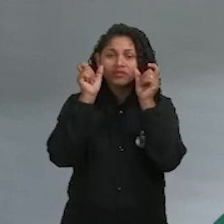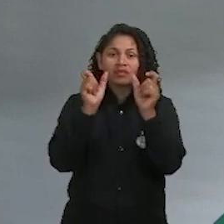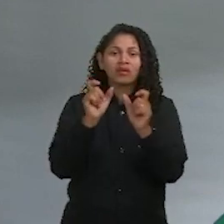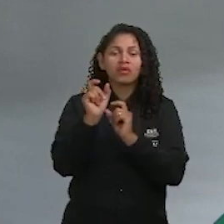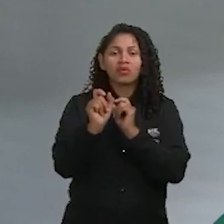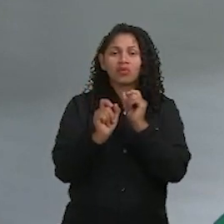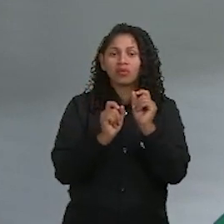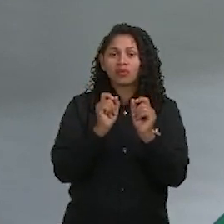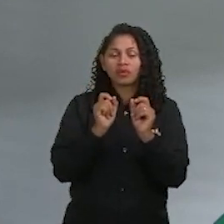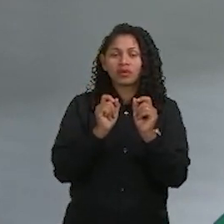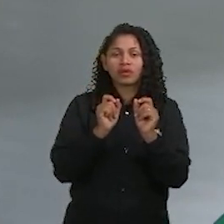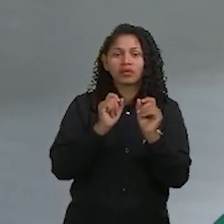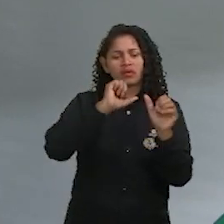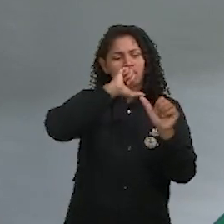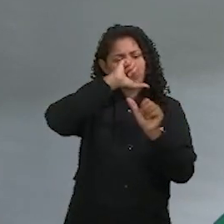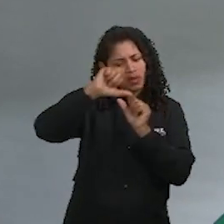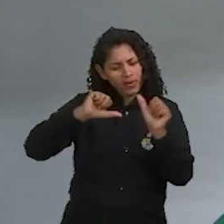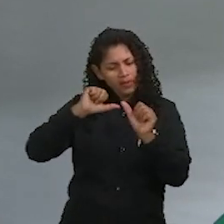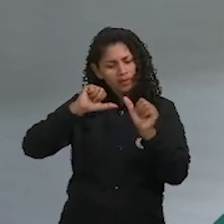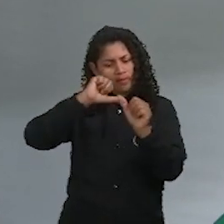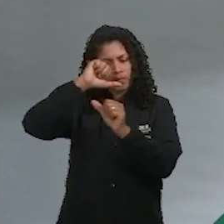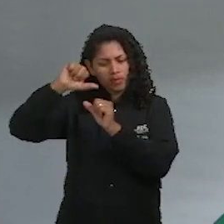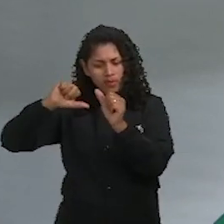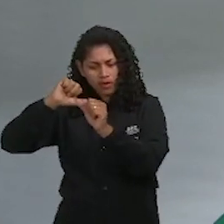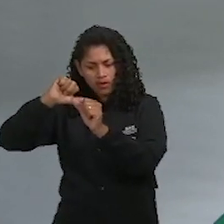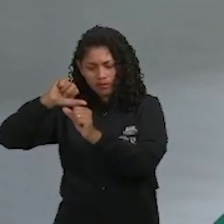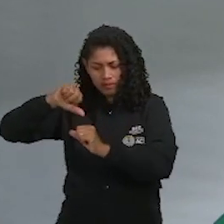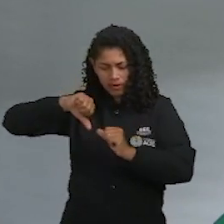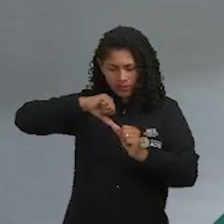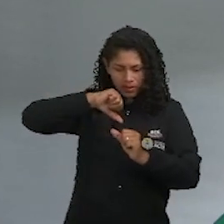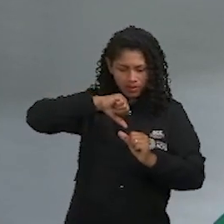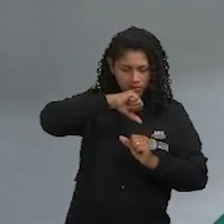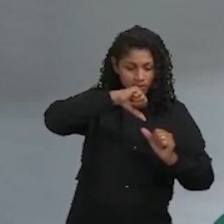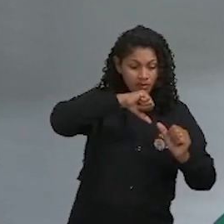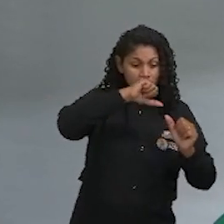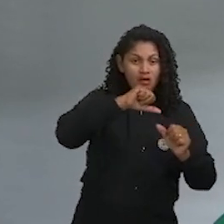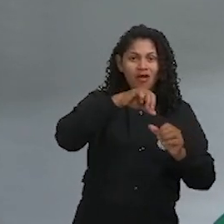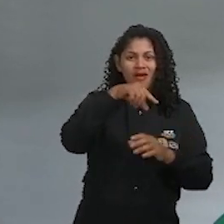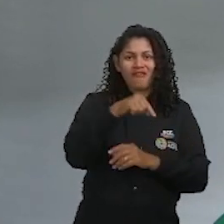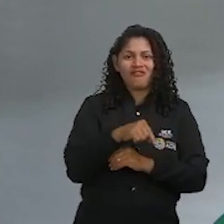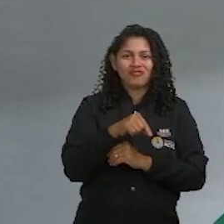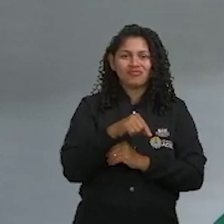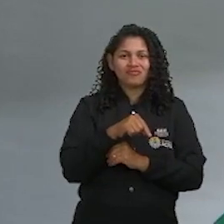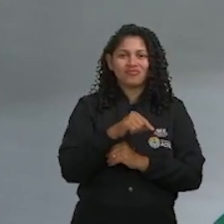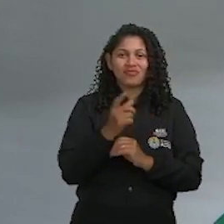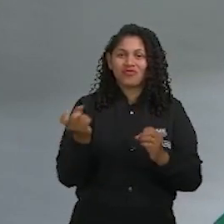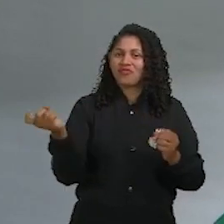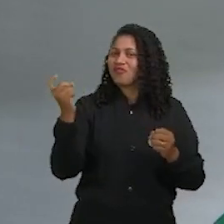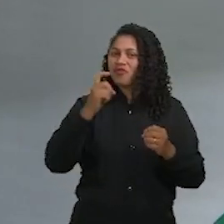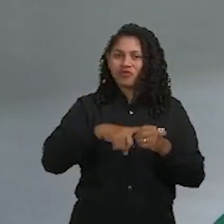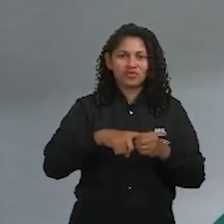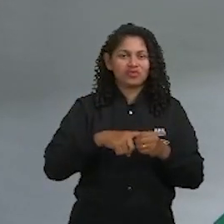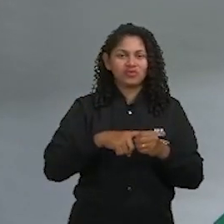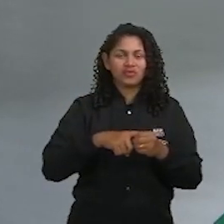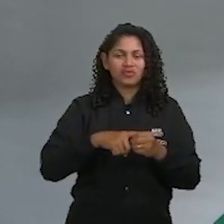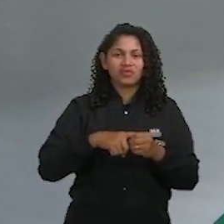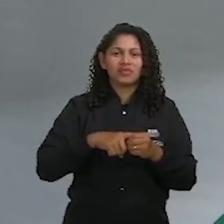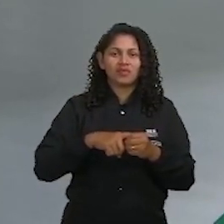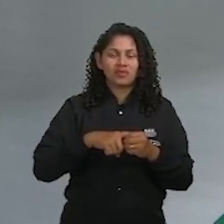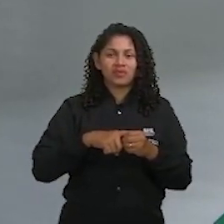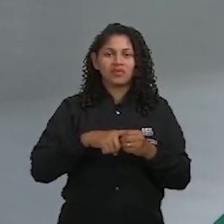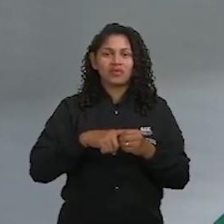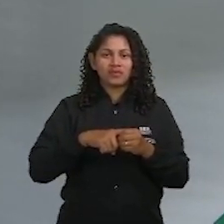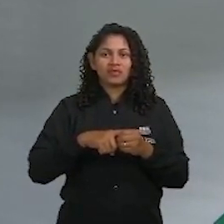fossem reações cíclicas. São aquelas reações que acontecem, depois voltam novamente